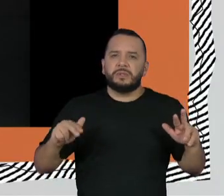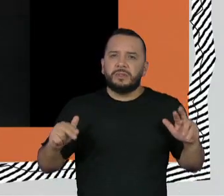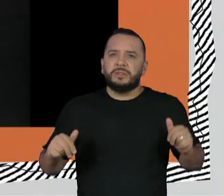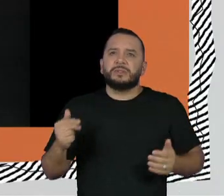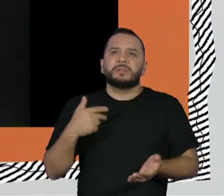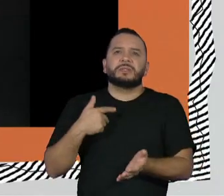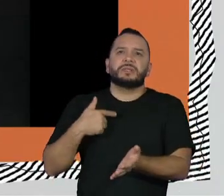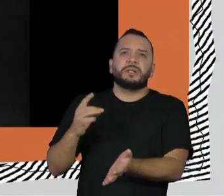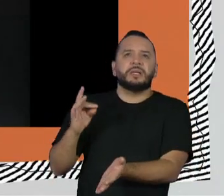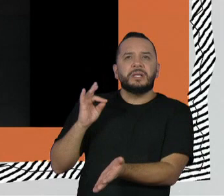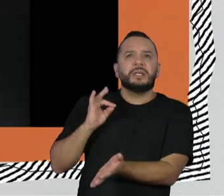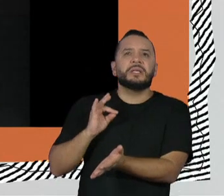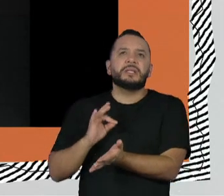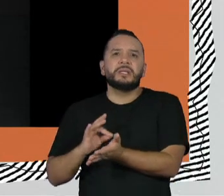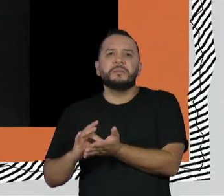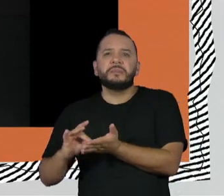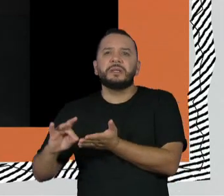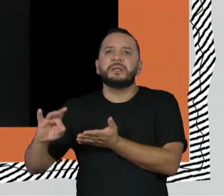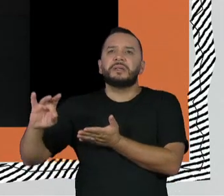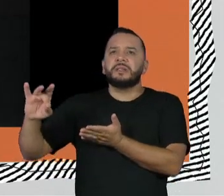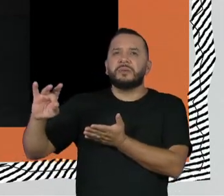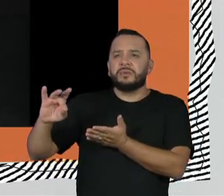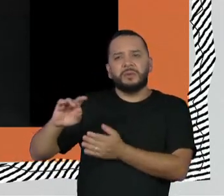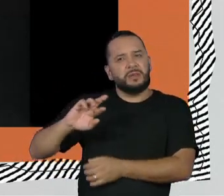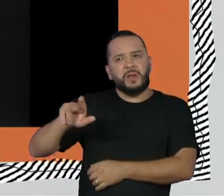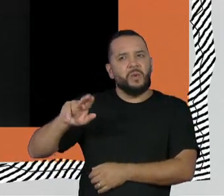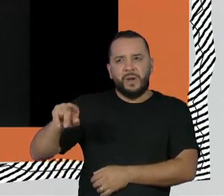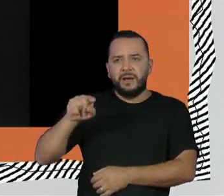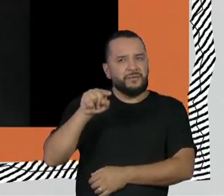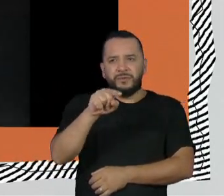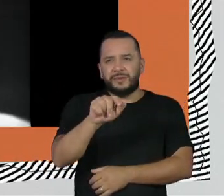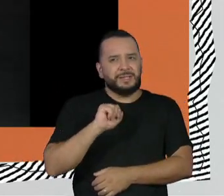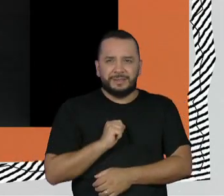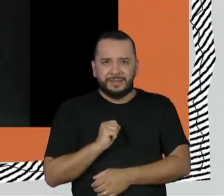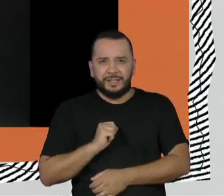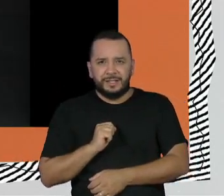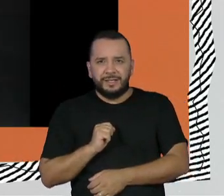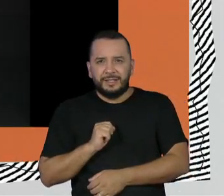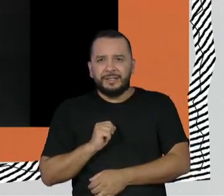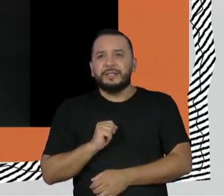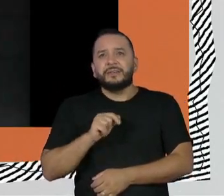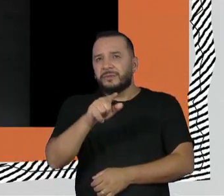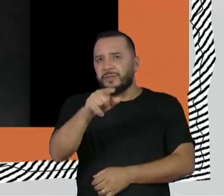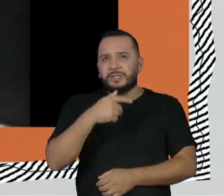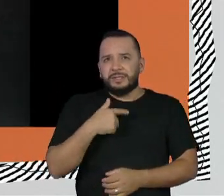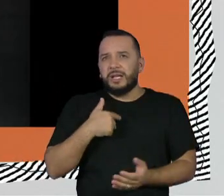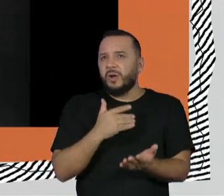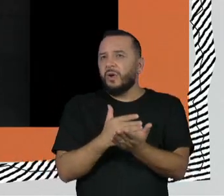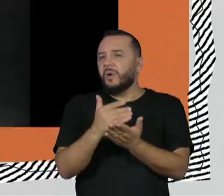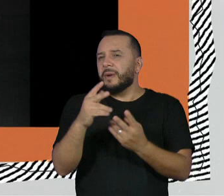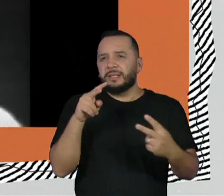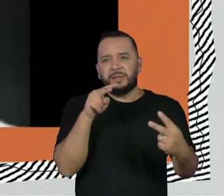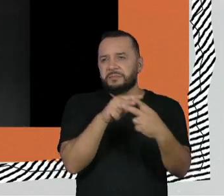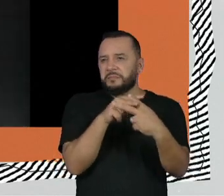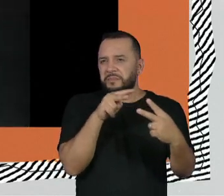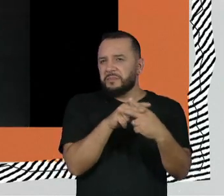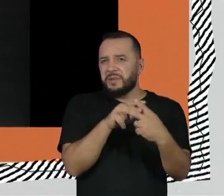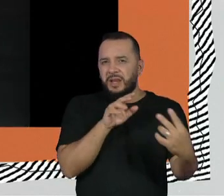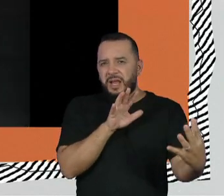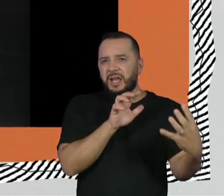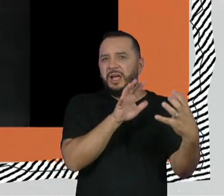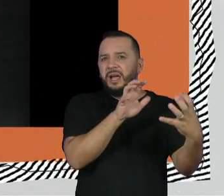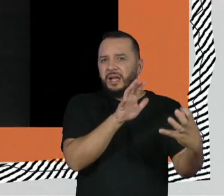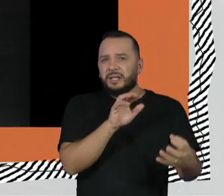inimigo, quando não é você que começa a brigar. Também